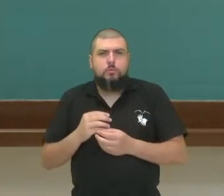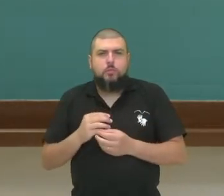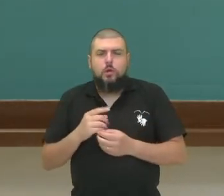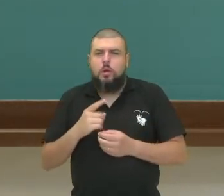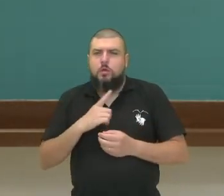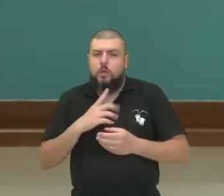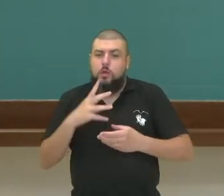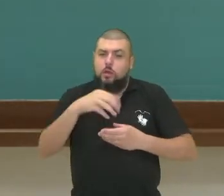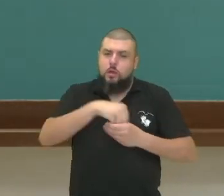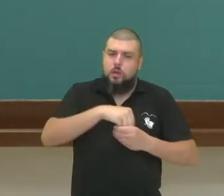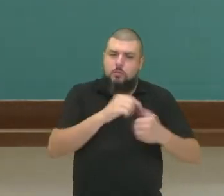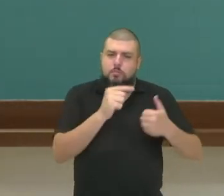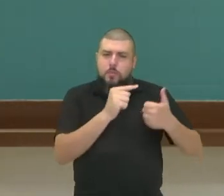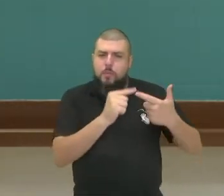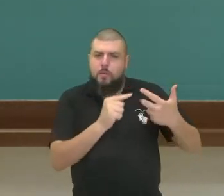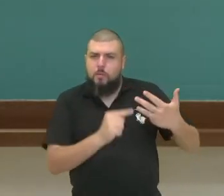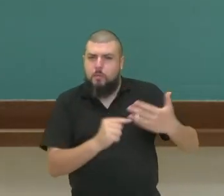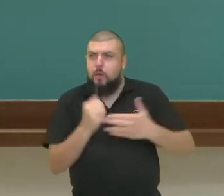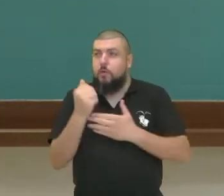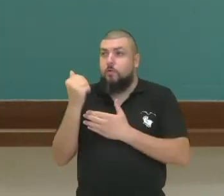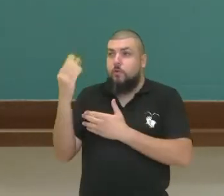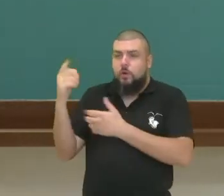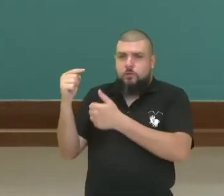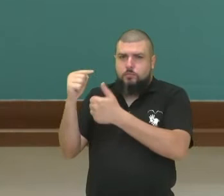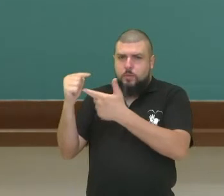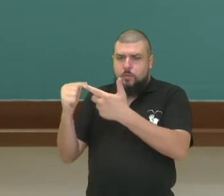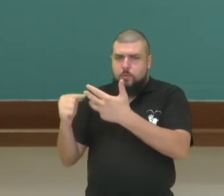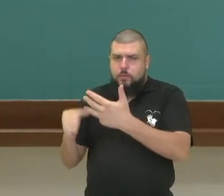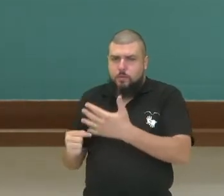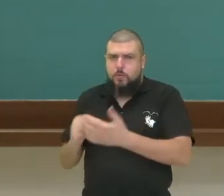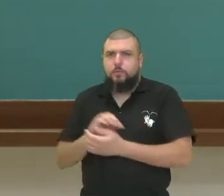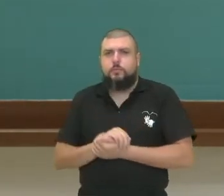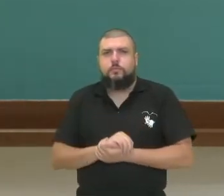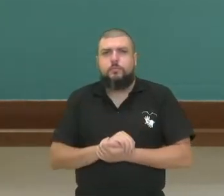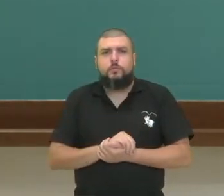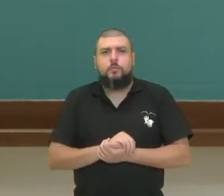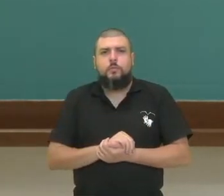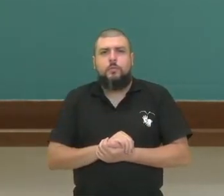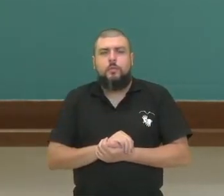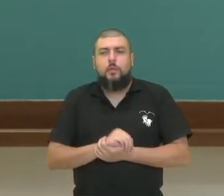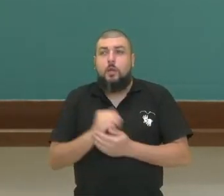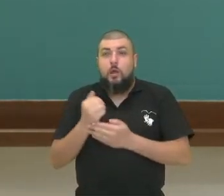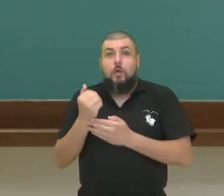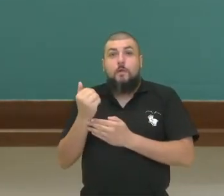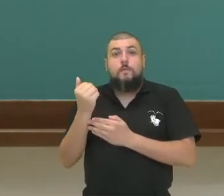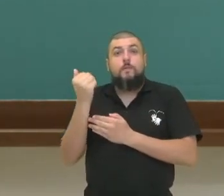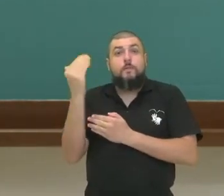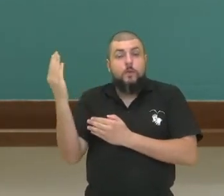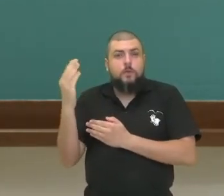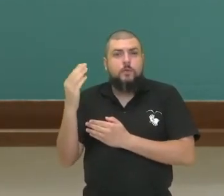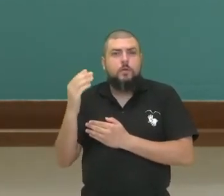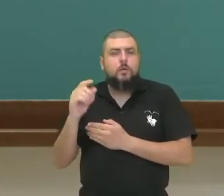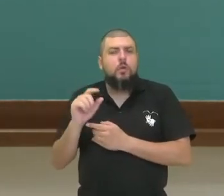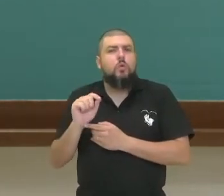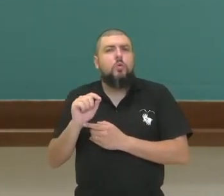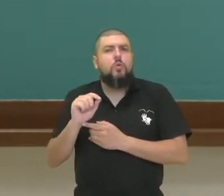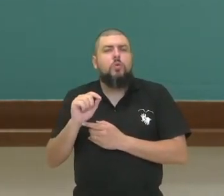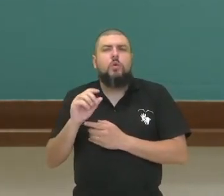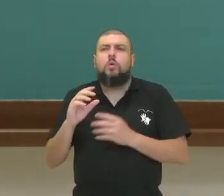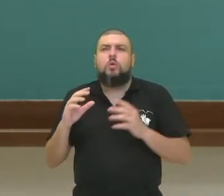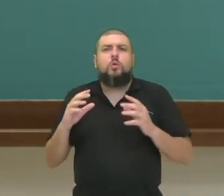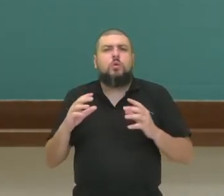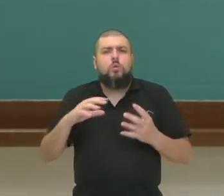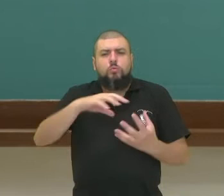fatores externos. Externamente, havia uma conjuntura econômica favorável. O planeta Terra como um todo estava em